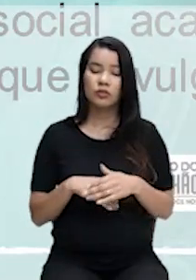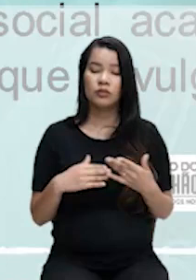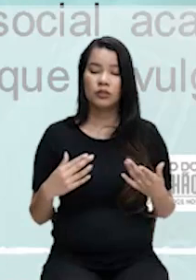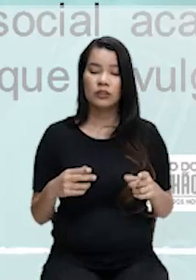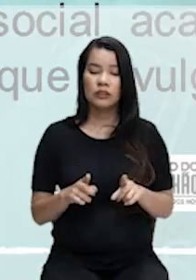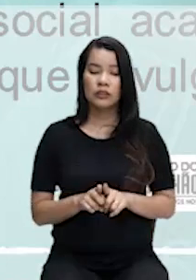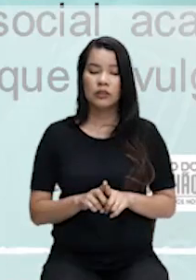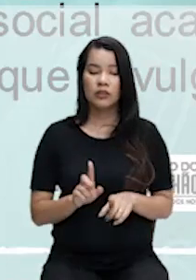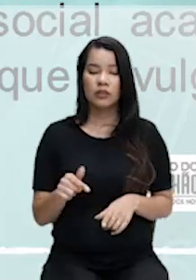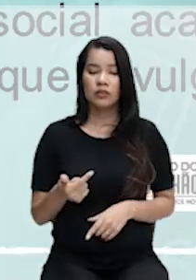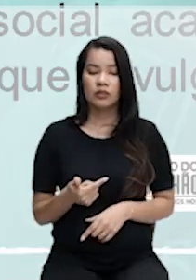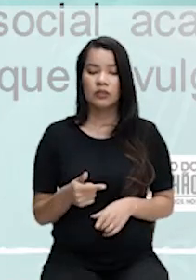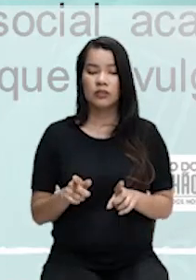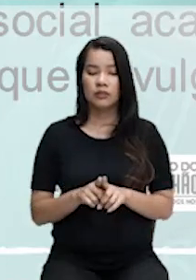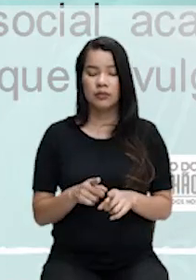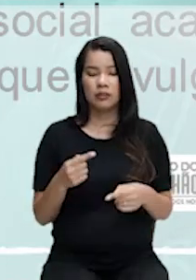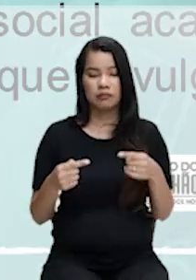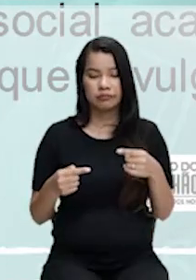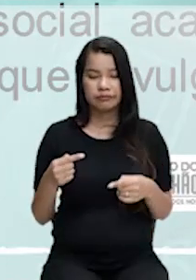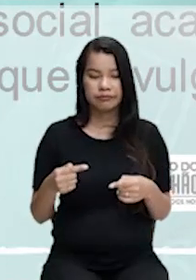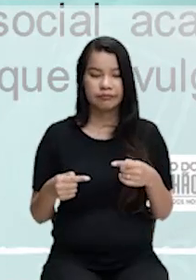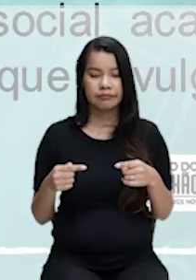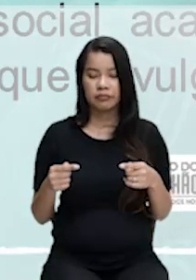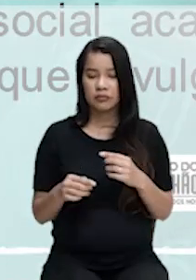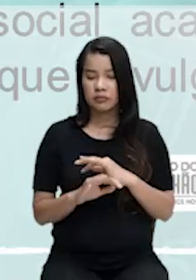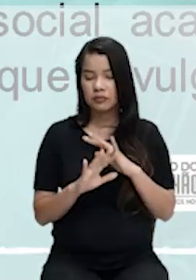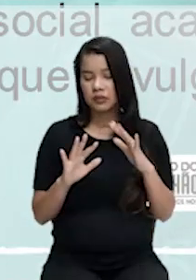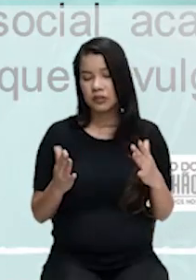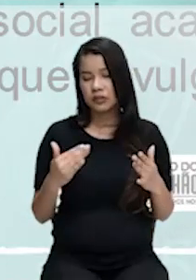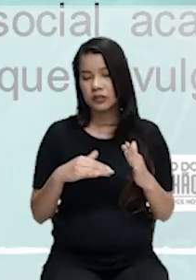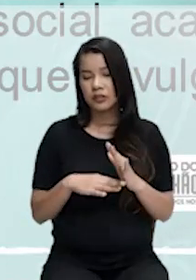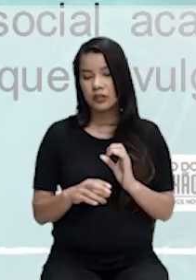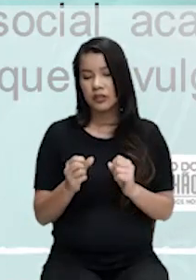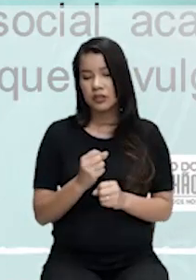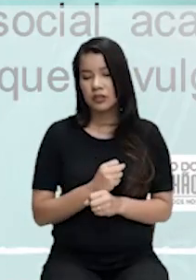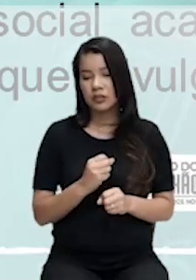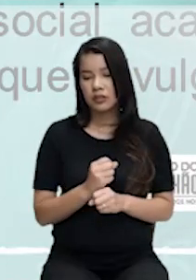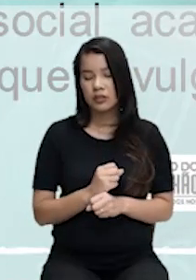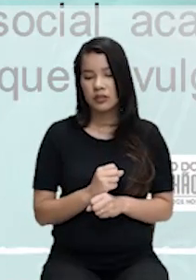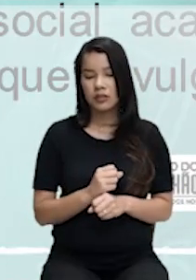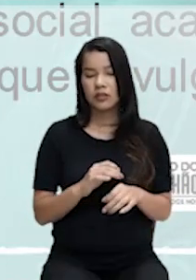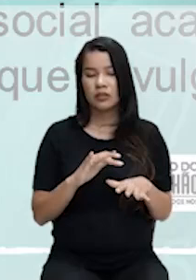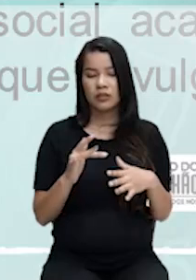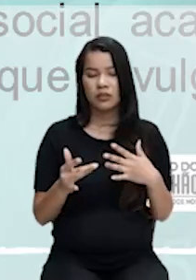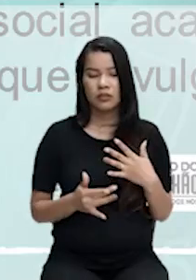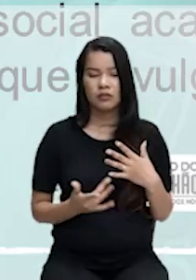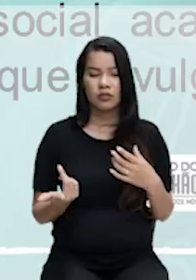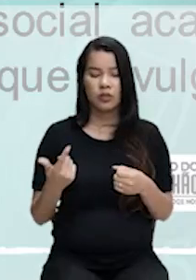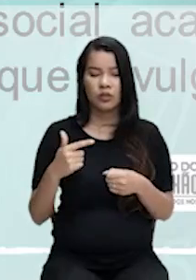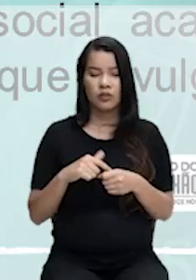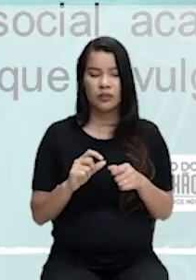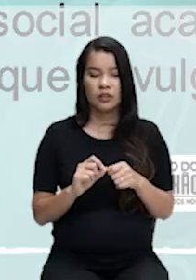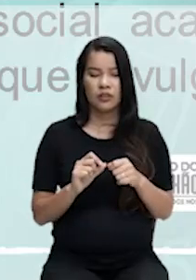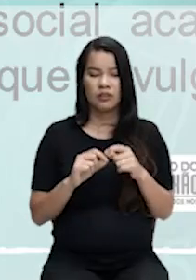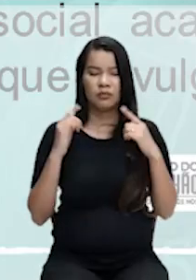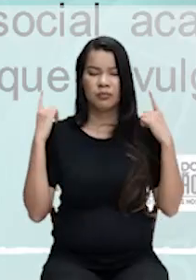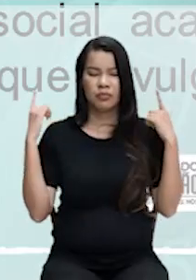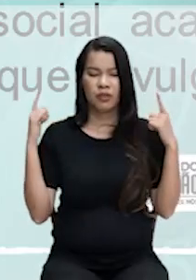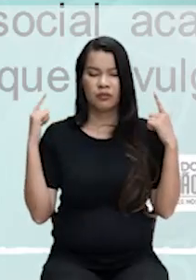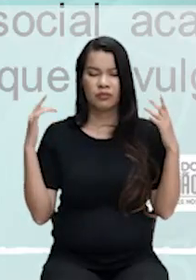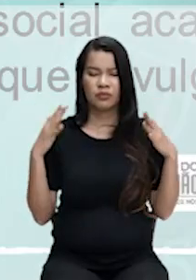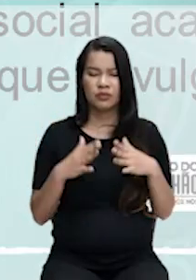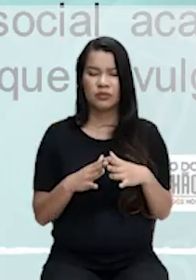sobre política, é claro. Nos últimos anos, a rede social acabou voltando a fazer barulho por causa do seu uso por políticos que